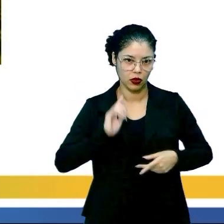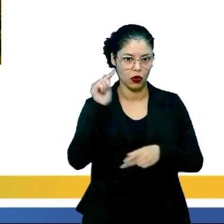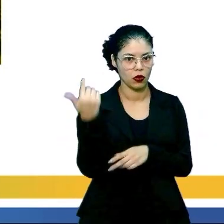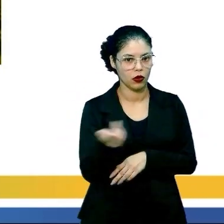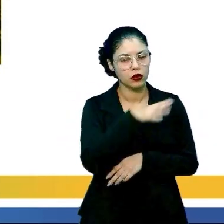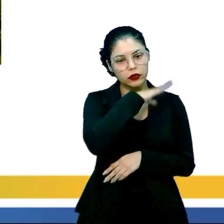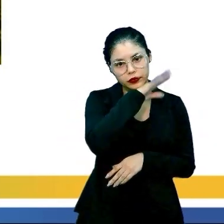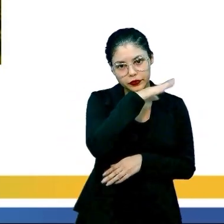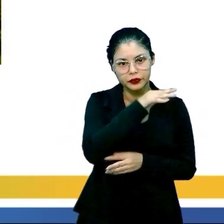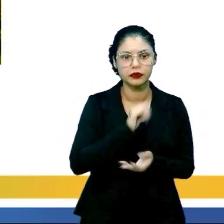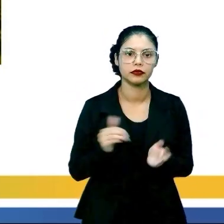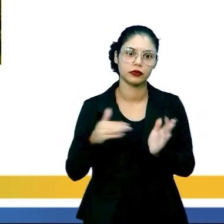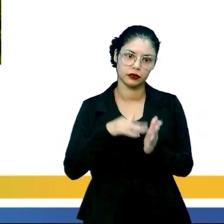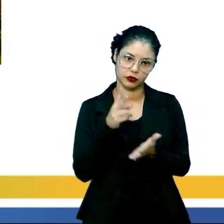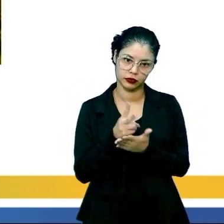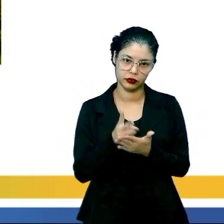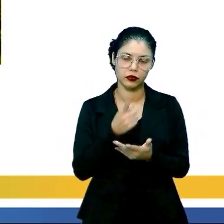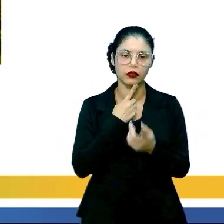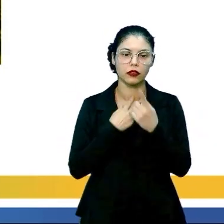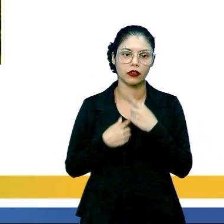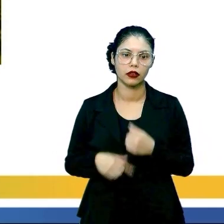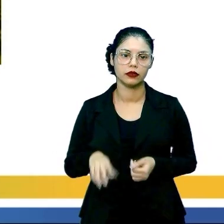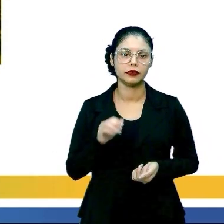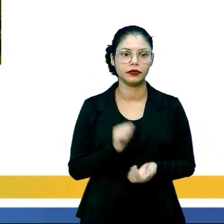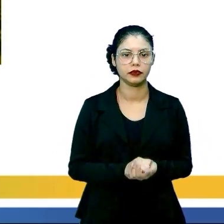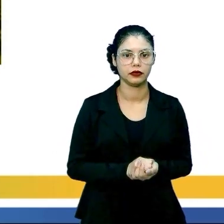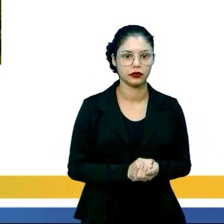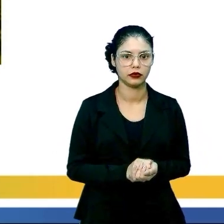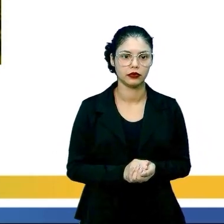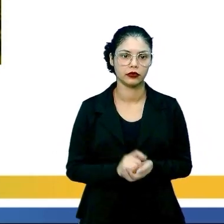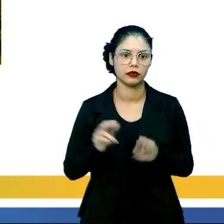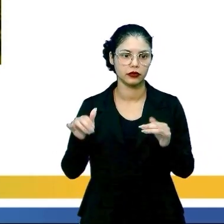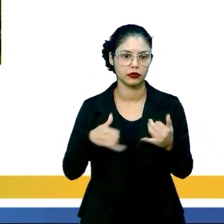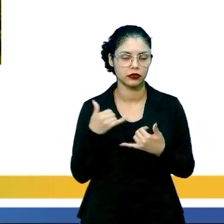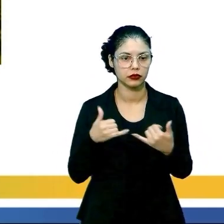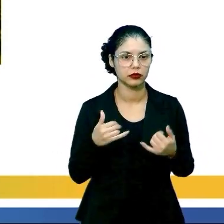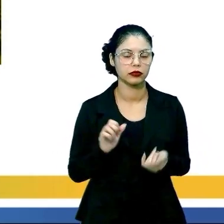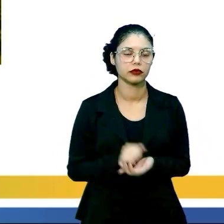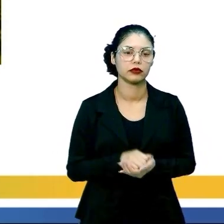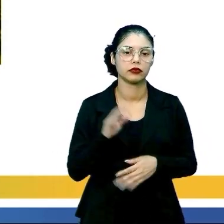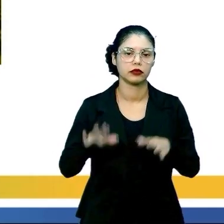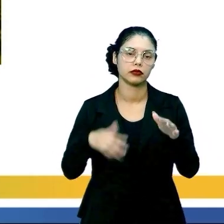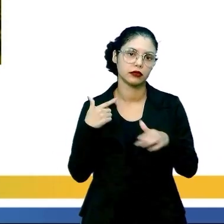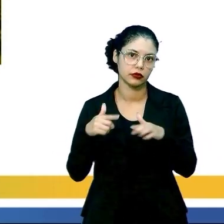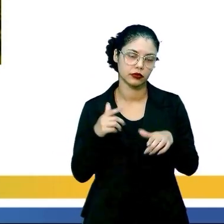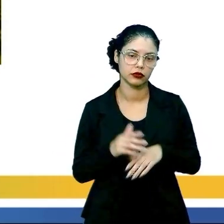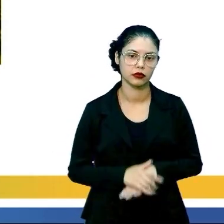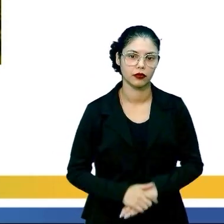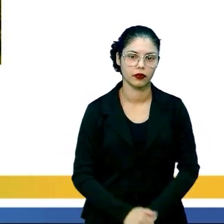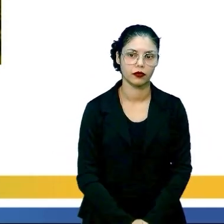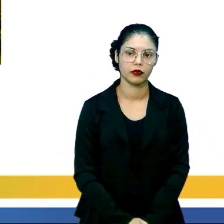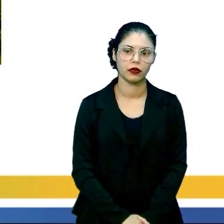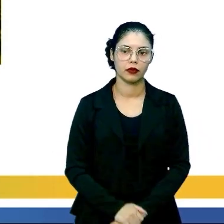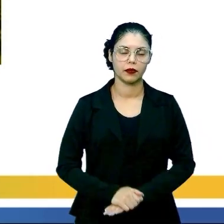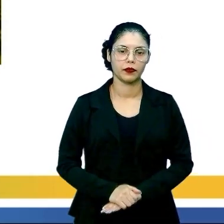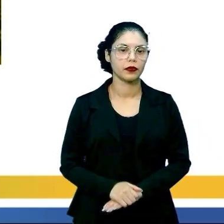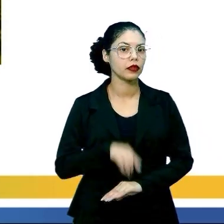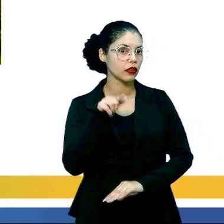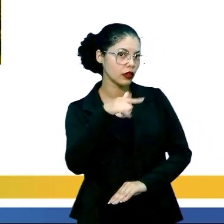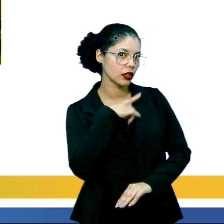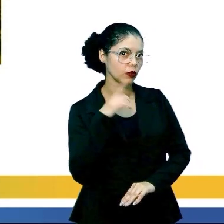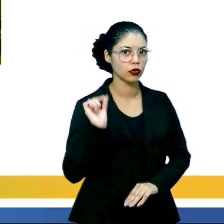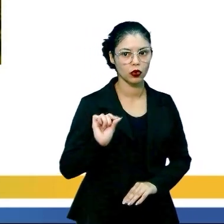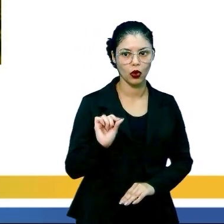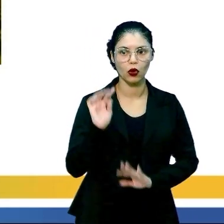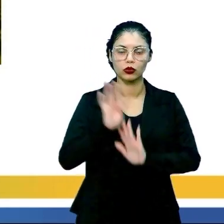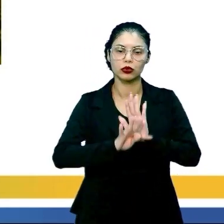de animais, e até mesmo pelo desejo de se divertir em vez de trabalhar. Nós temos aí